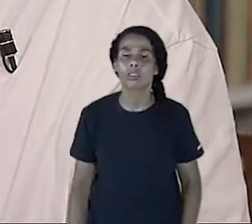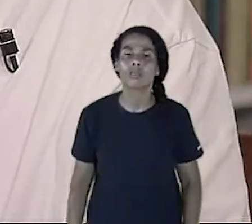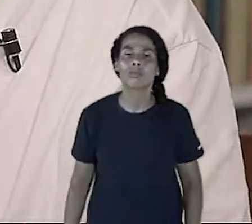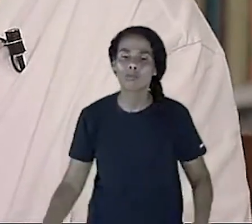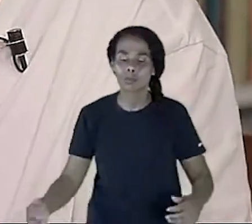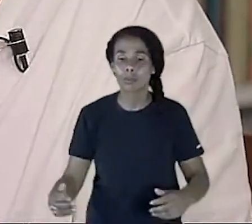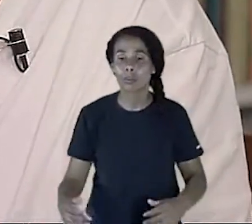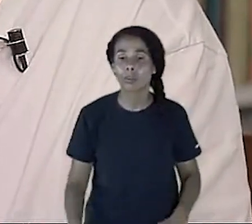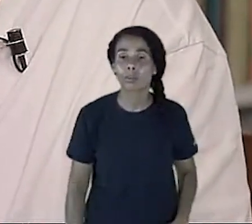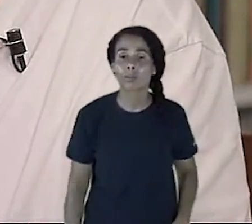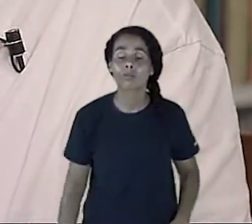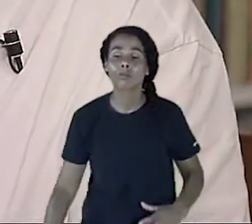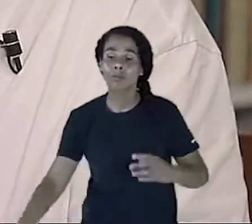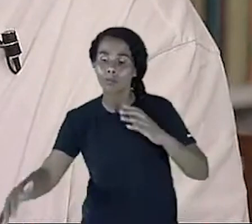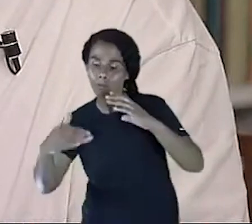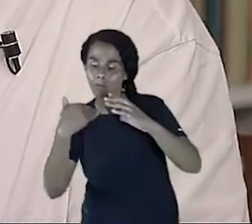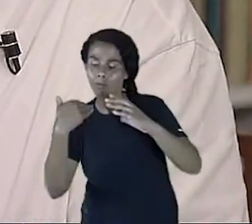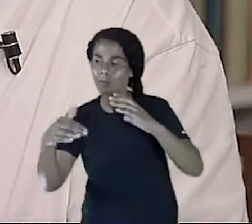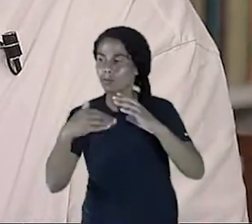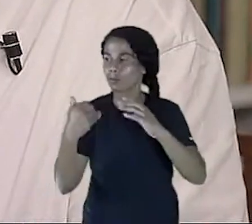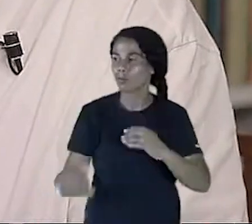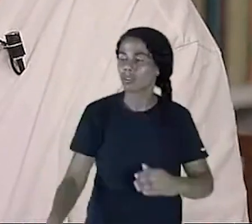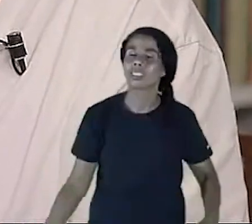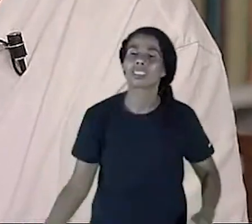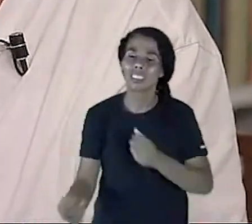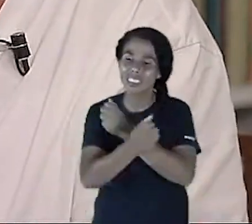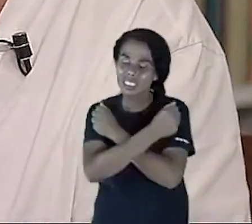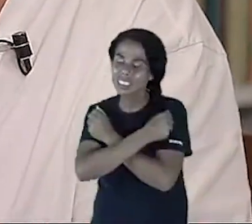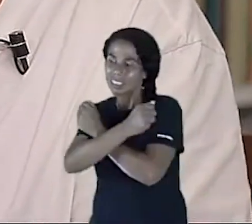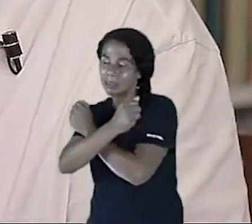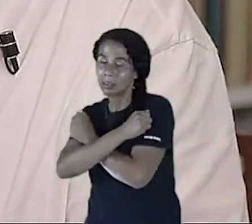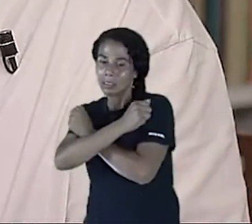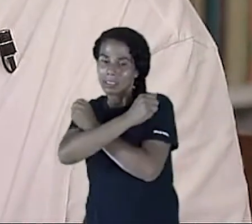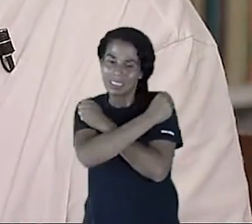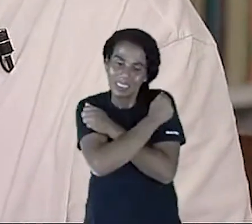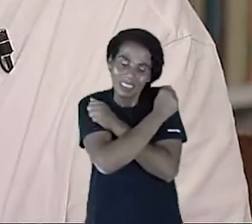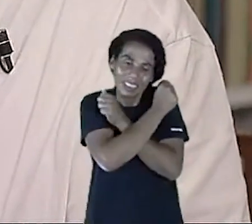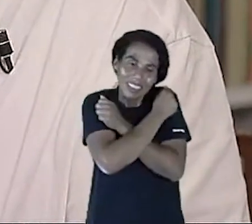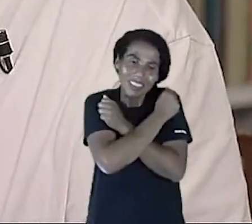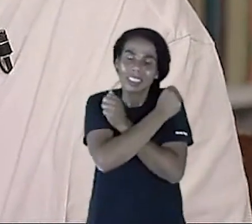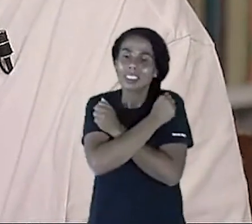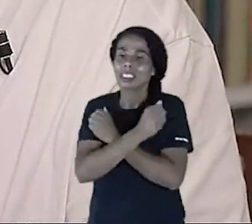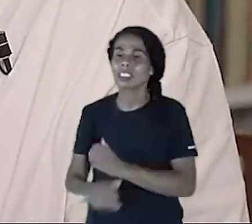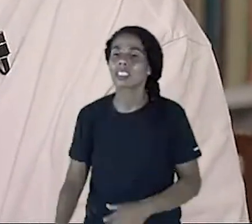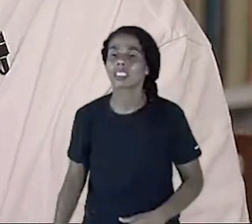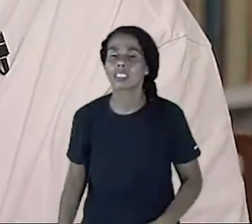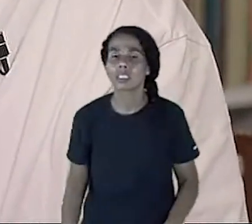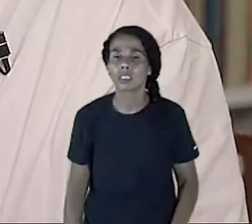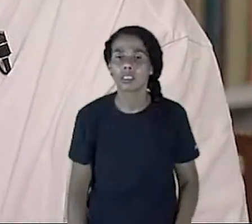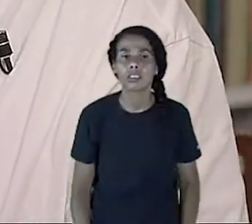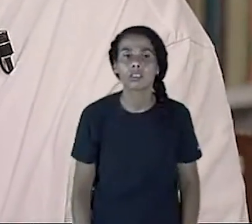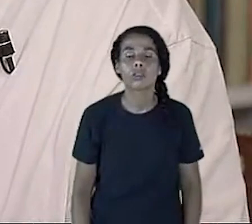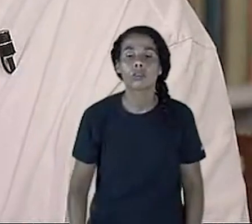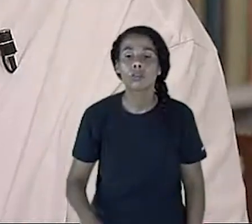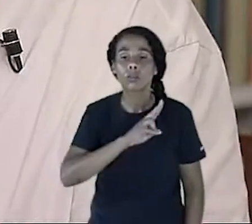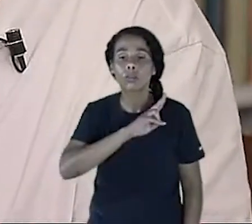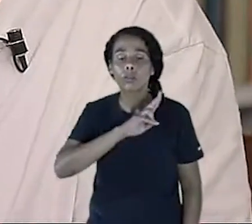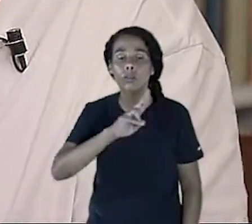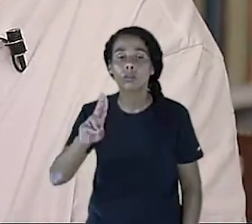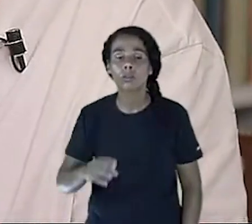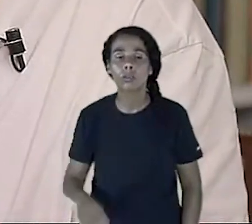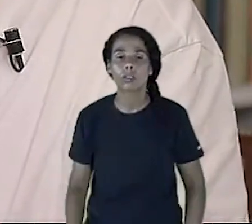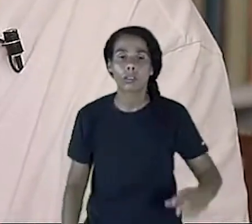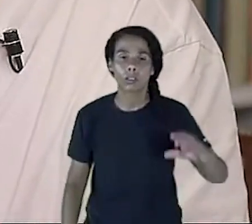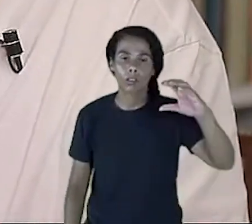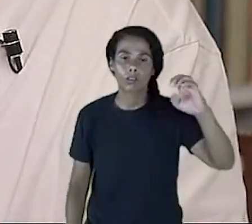Miguel, Célia Porto, Marta Catunda, Cissa Fittipaldi, Célia Porto, de novo, muito obrigado